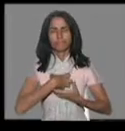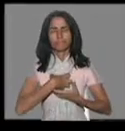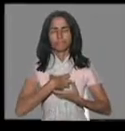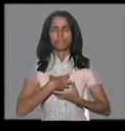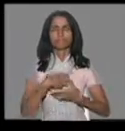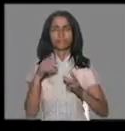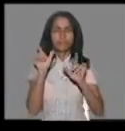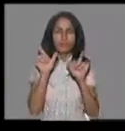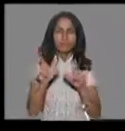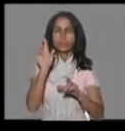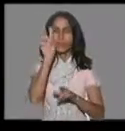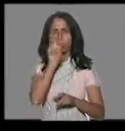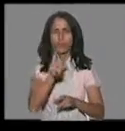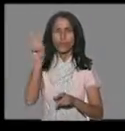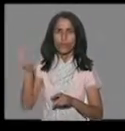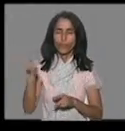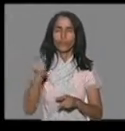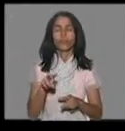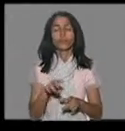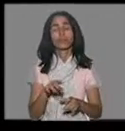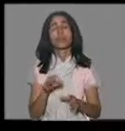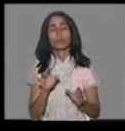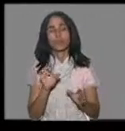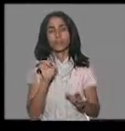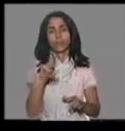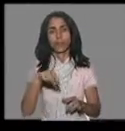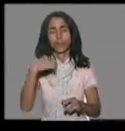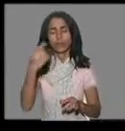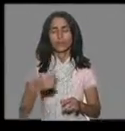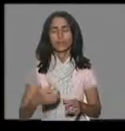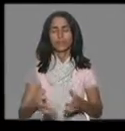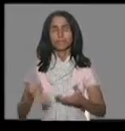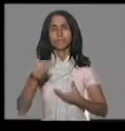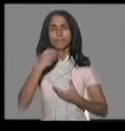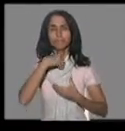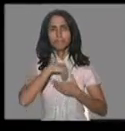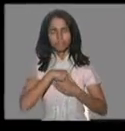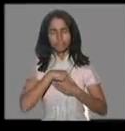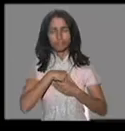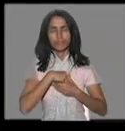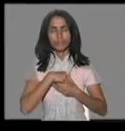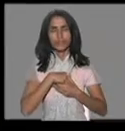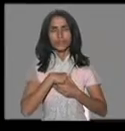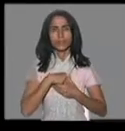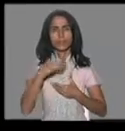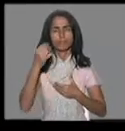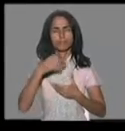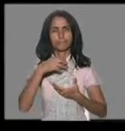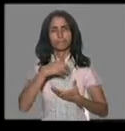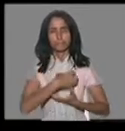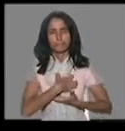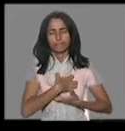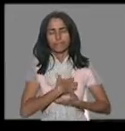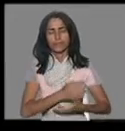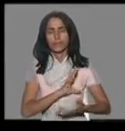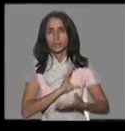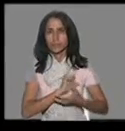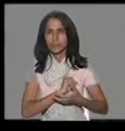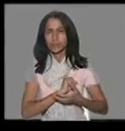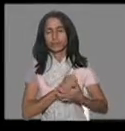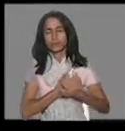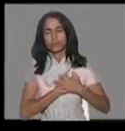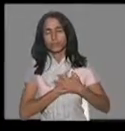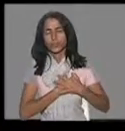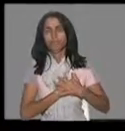imagens porque só quando a gente tivesse esses valores é introjetados que a gente realmente vai estar em poder ado